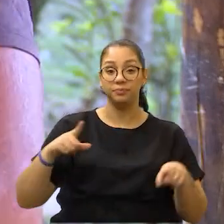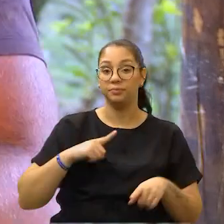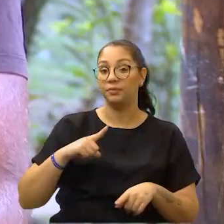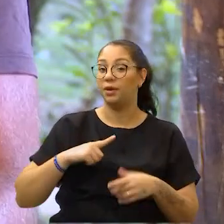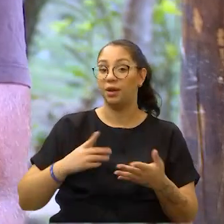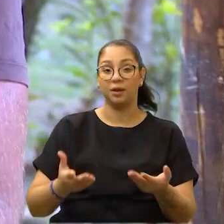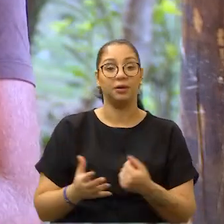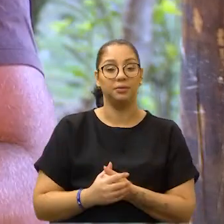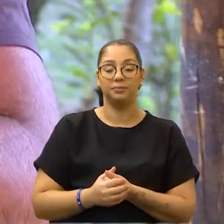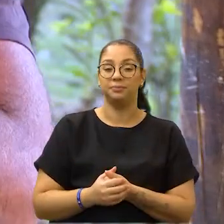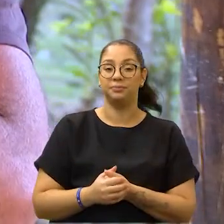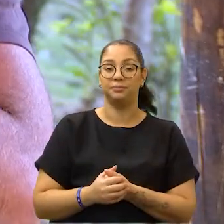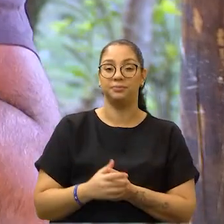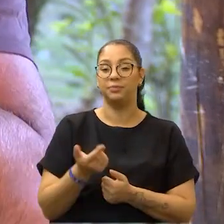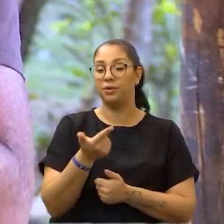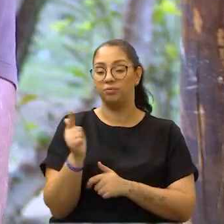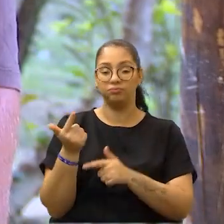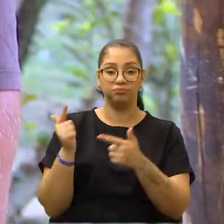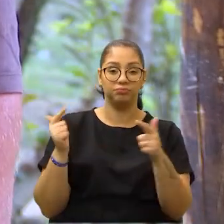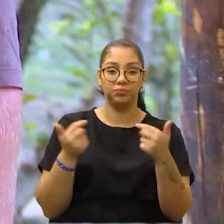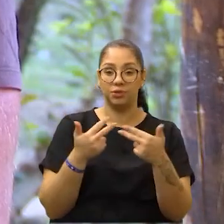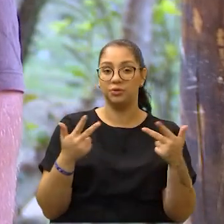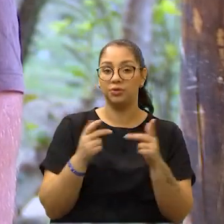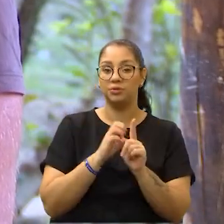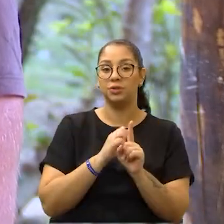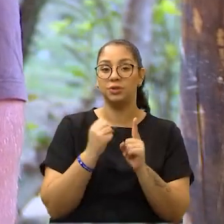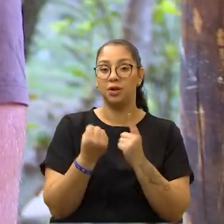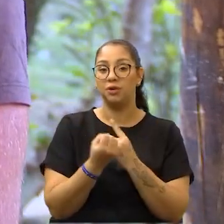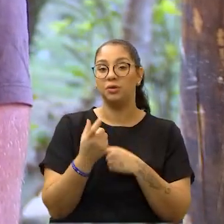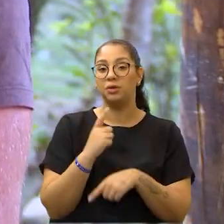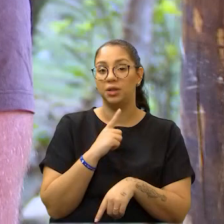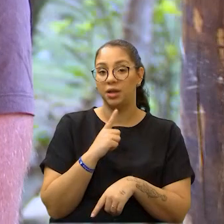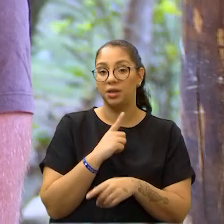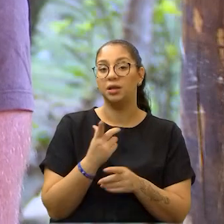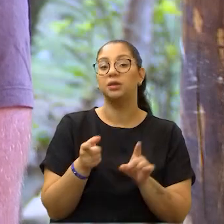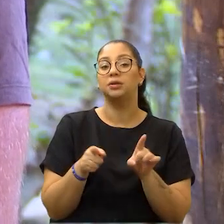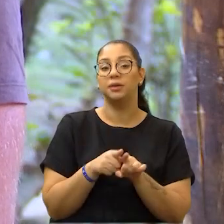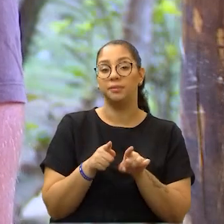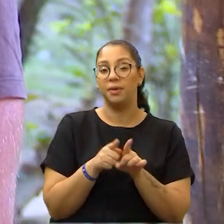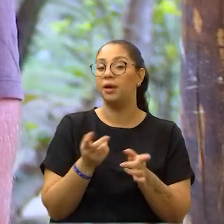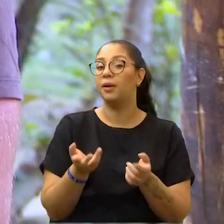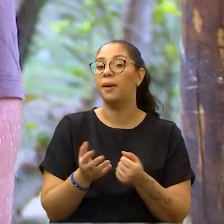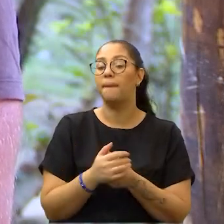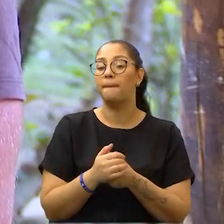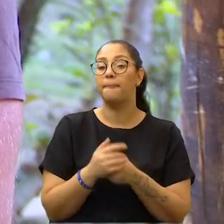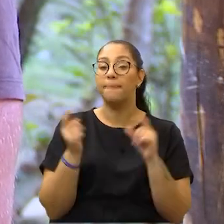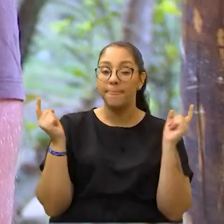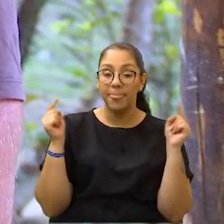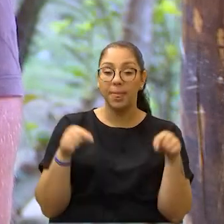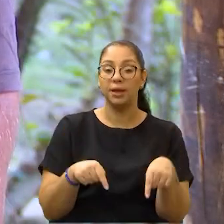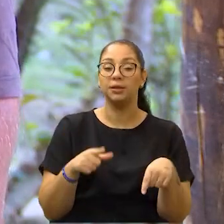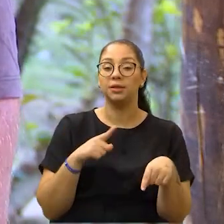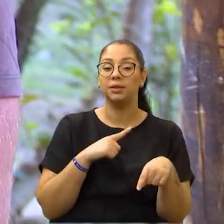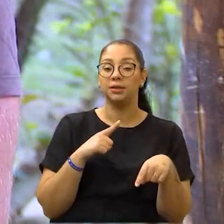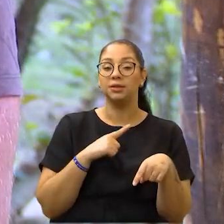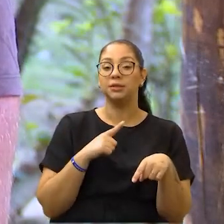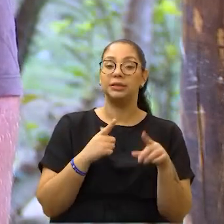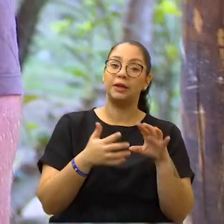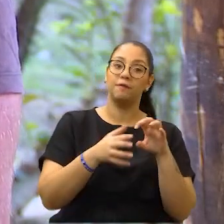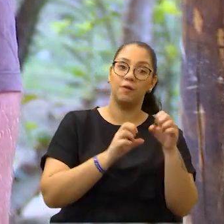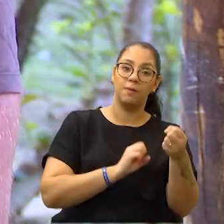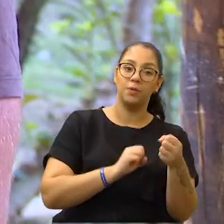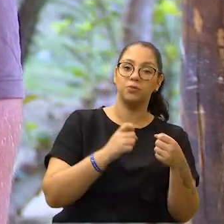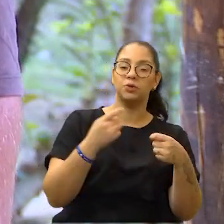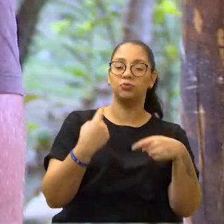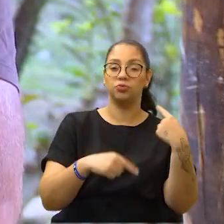uma diversidade mesmo, bem dentro de várias outras questões sociais que a gente, inclusive aqui